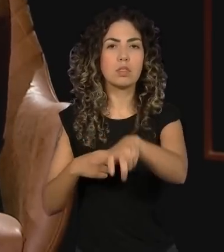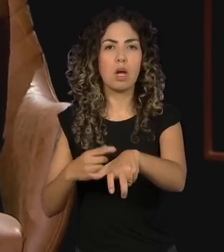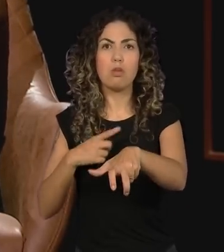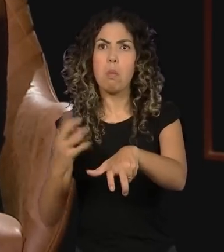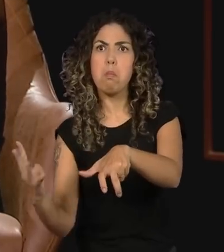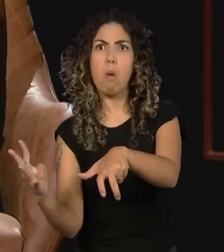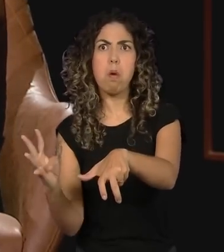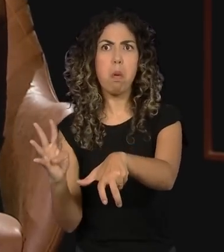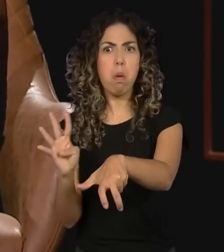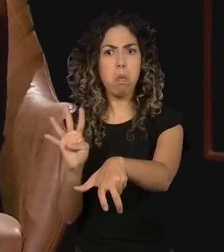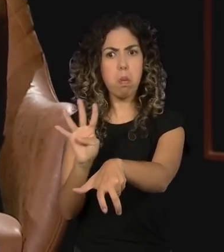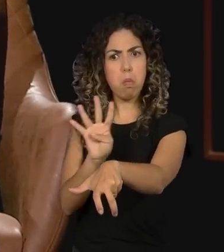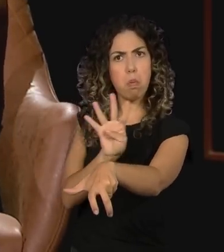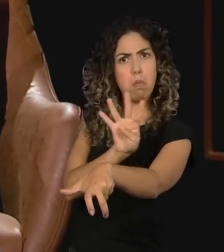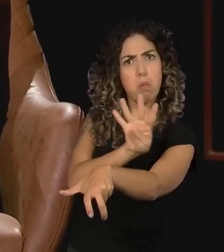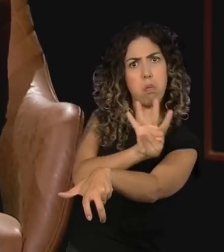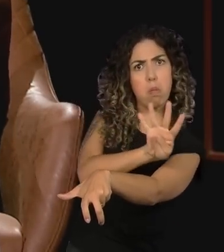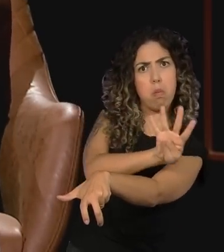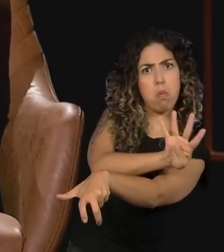ele falava,